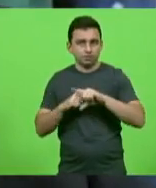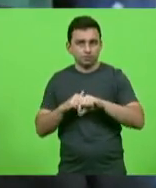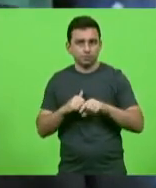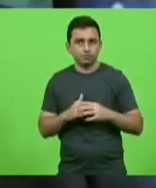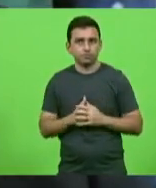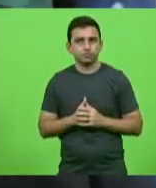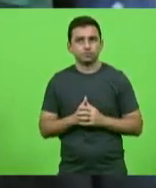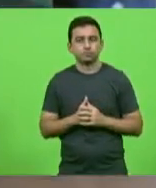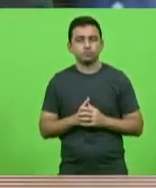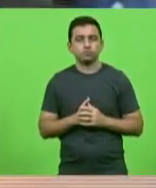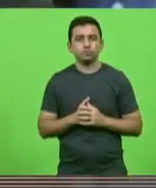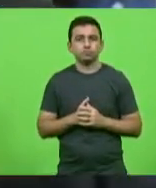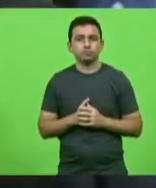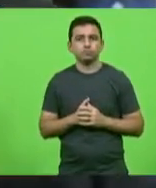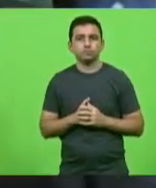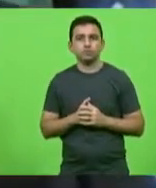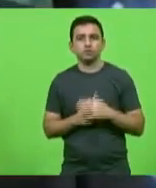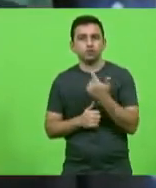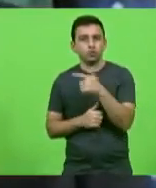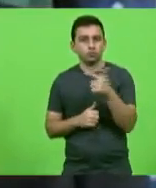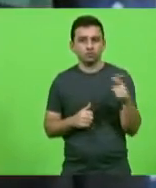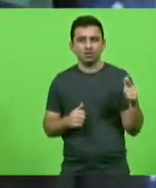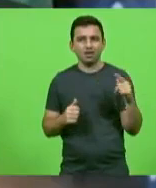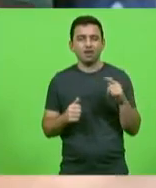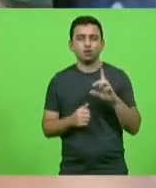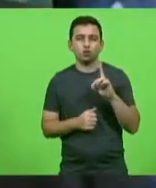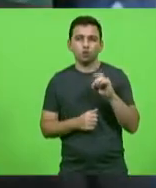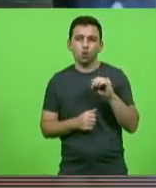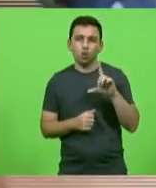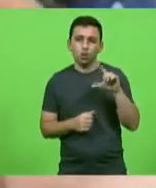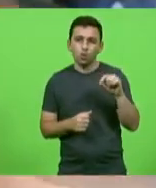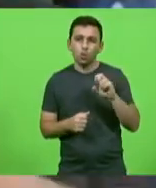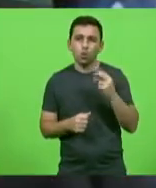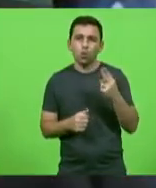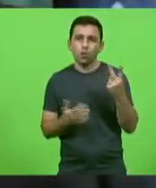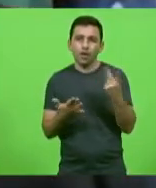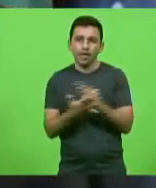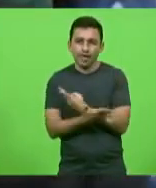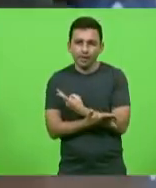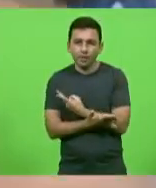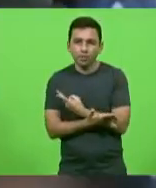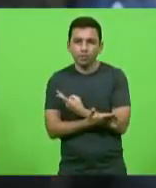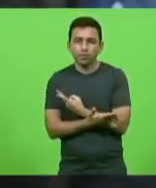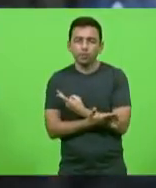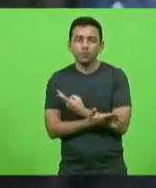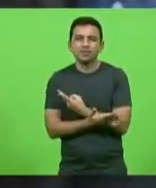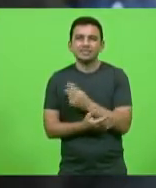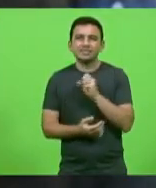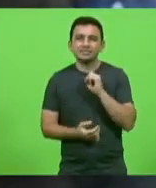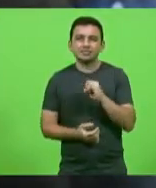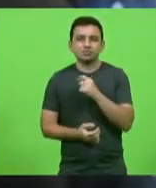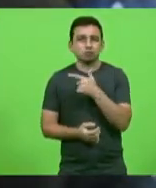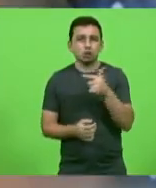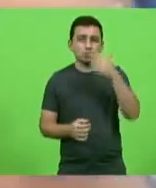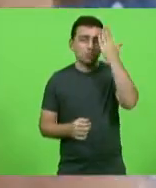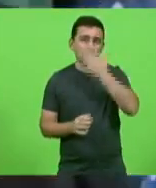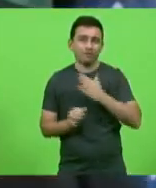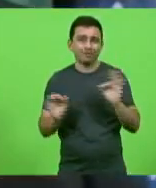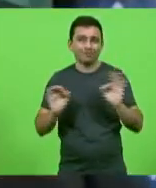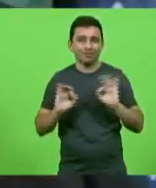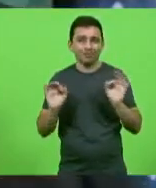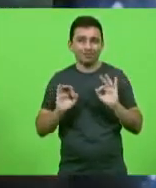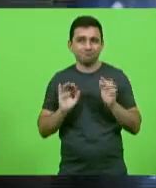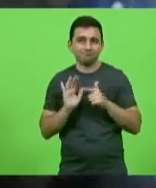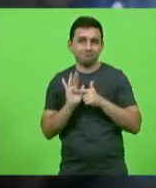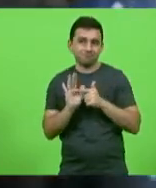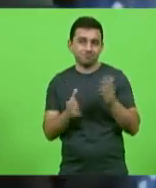ATM e não será configurado o dolo ou erro grosseiro do agente público se não restar comprovada